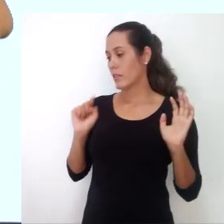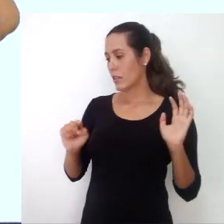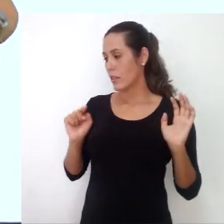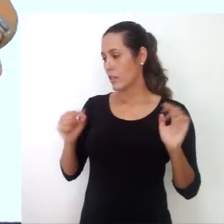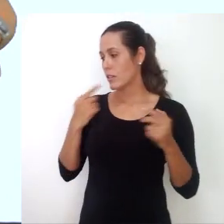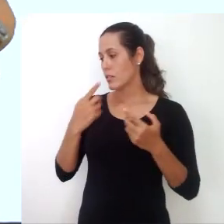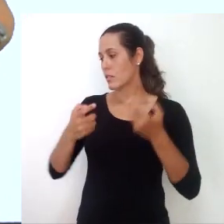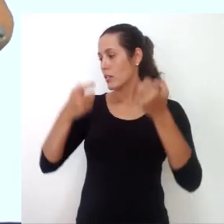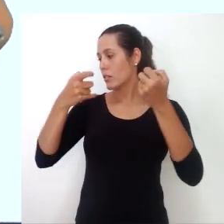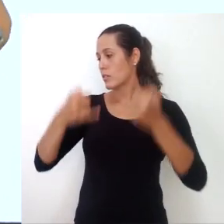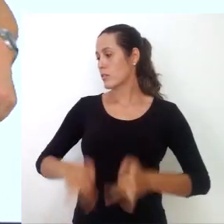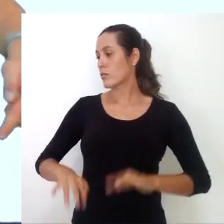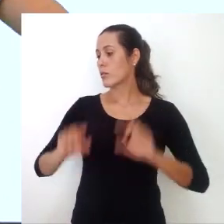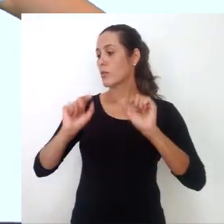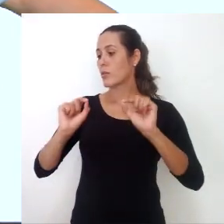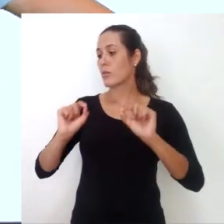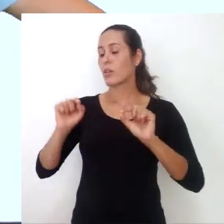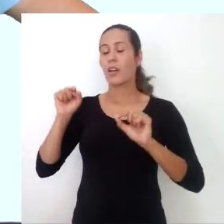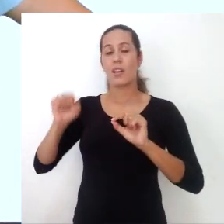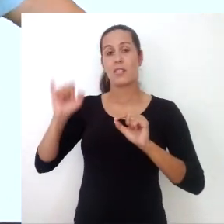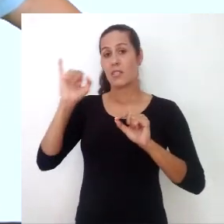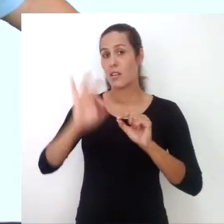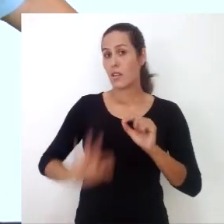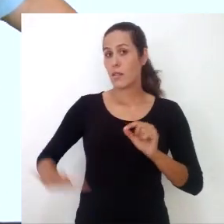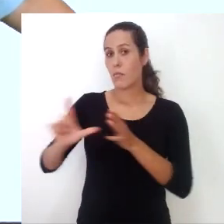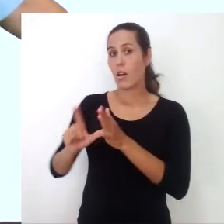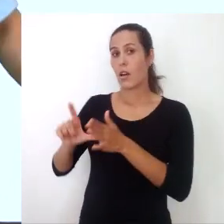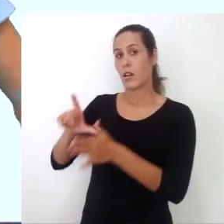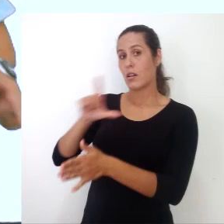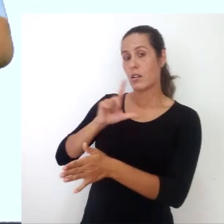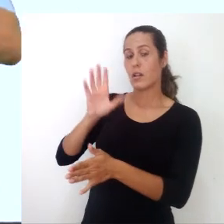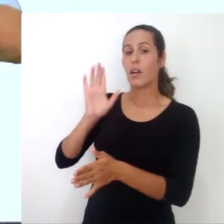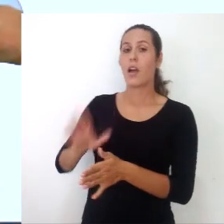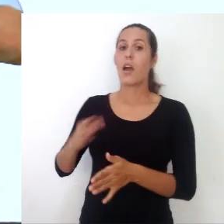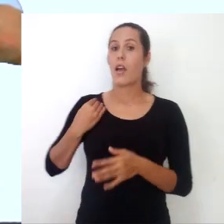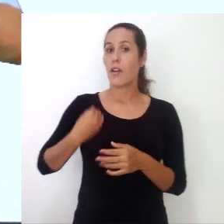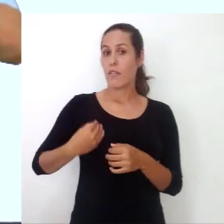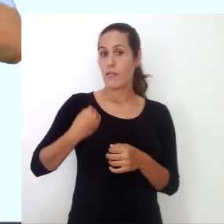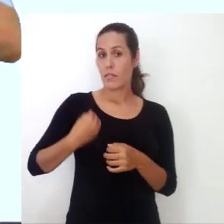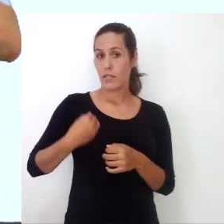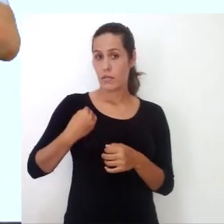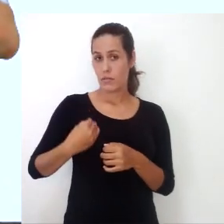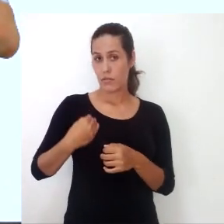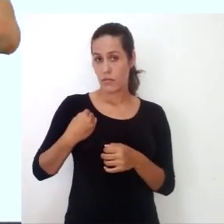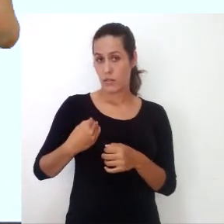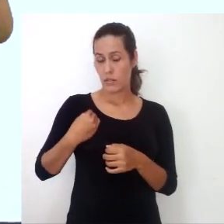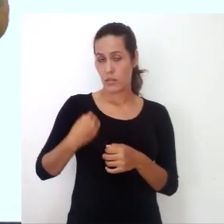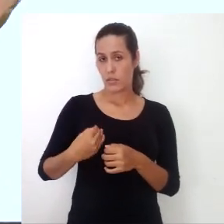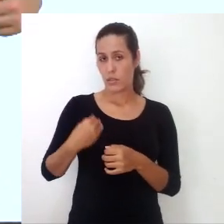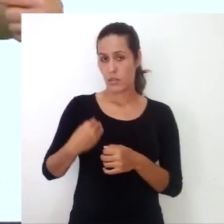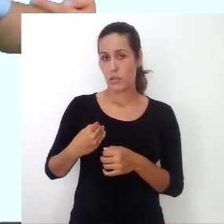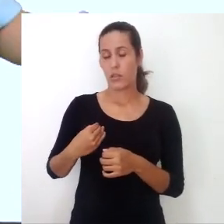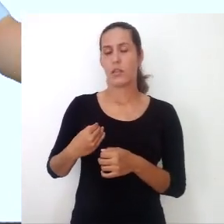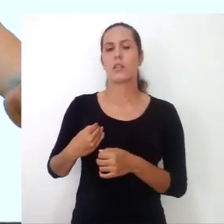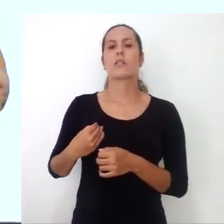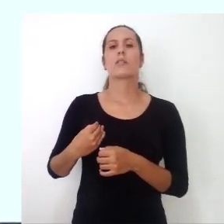está confirmando essa imagem anterior. O viver convivendo com